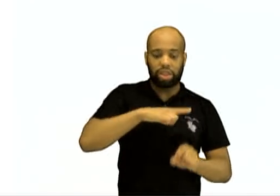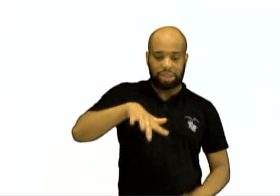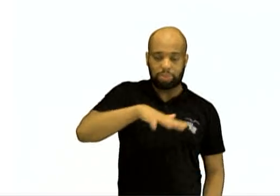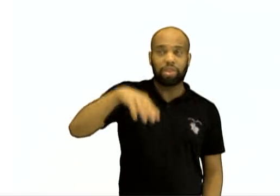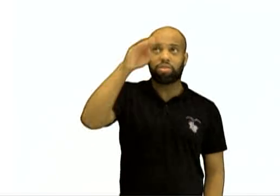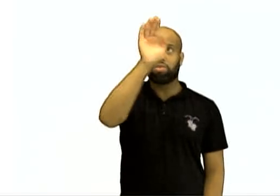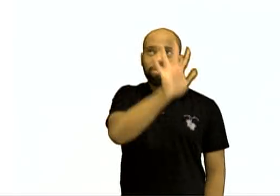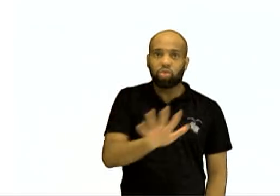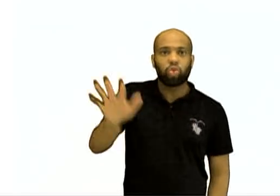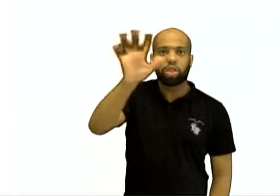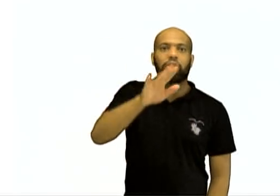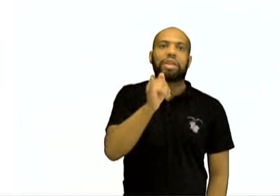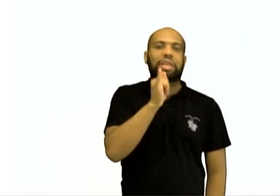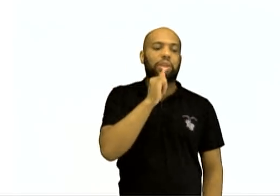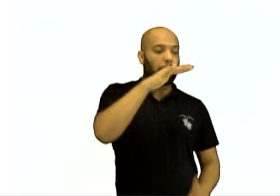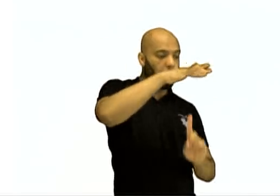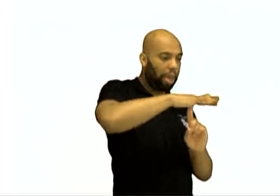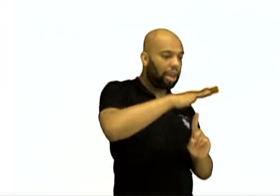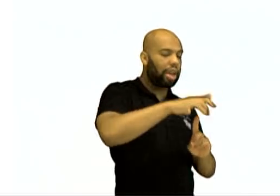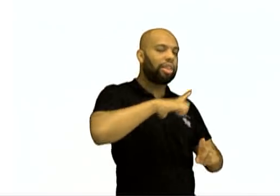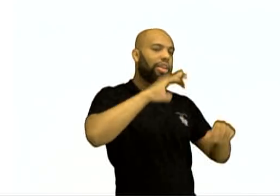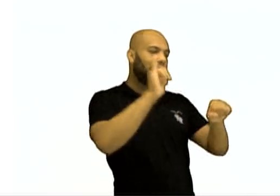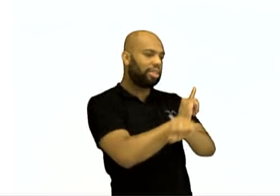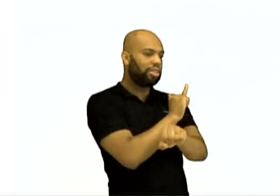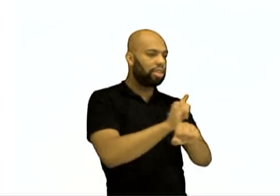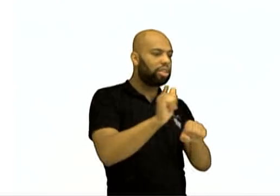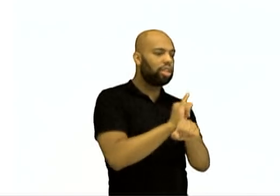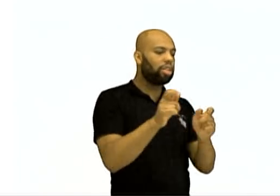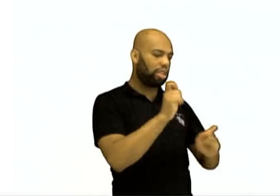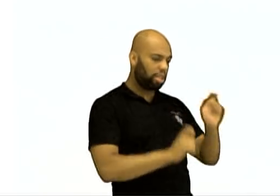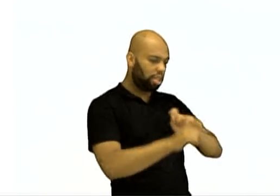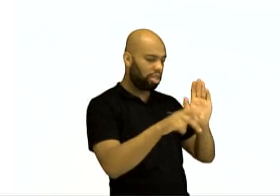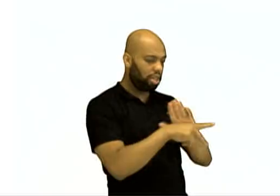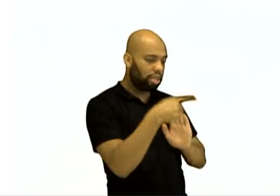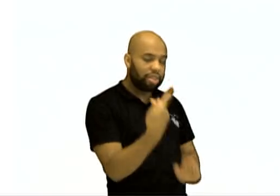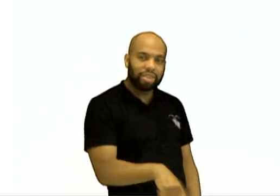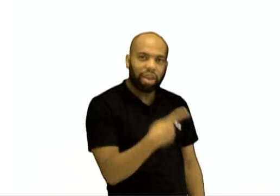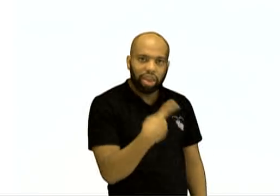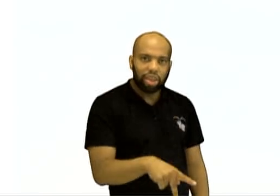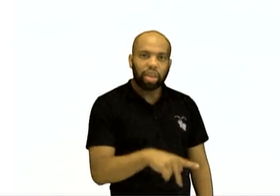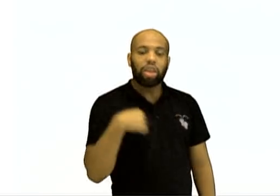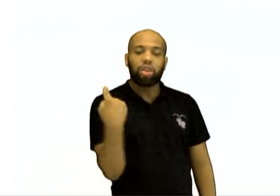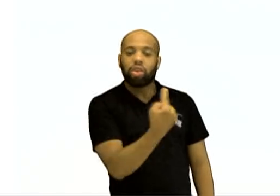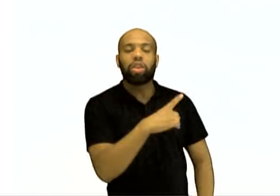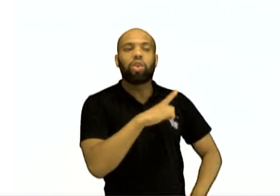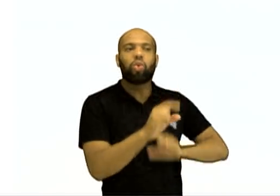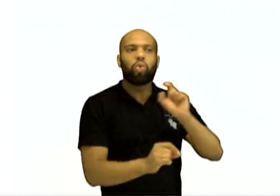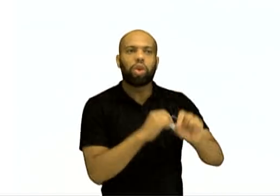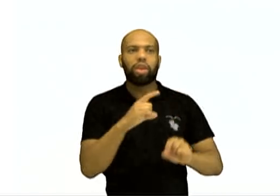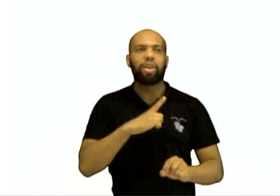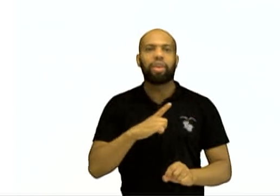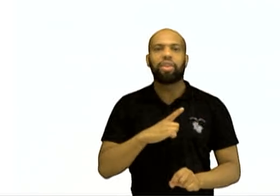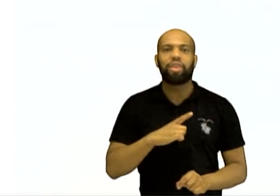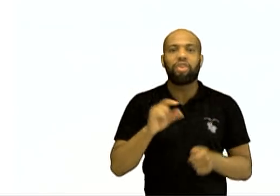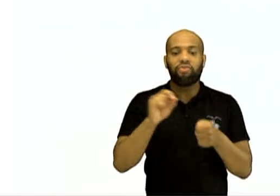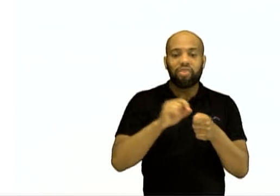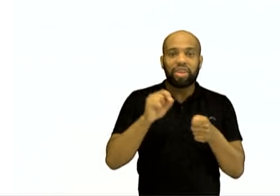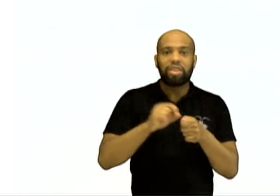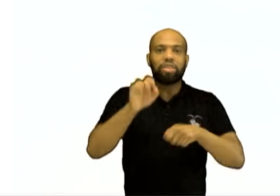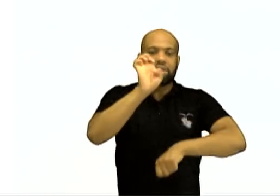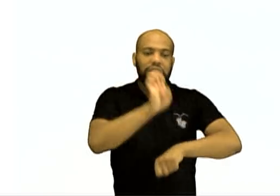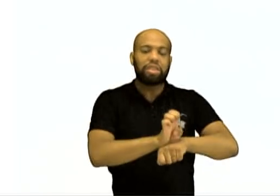O Paraná desenvolve estratégias, né, para a administração do nosso território e nós estamos figurando aí como um estado